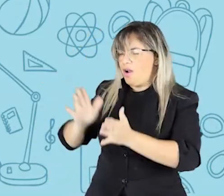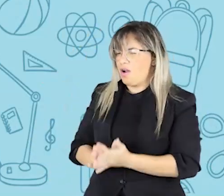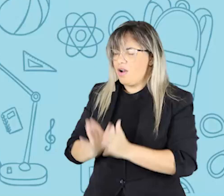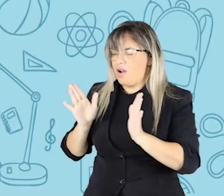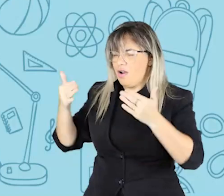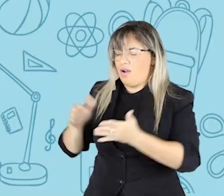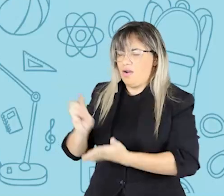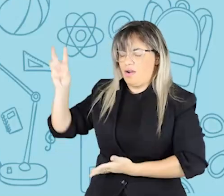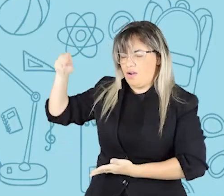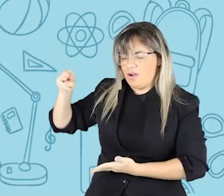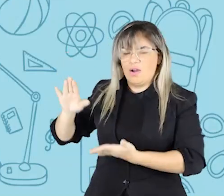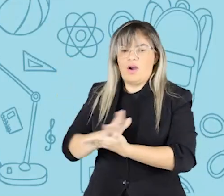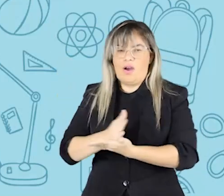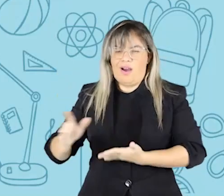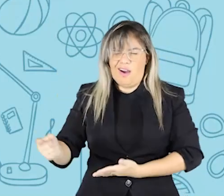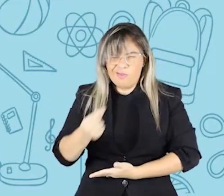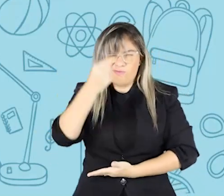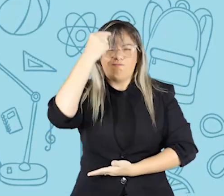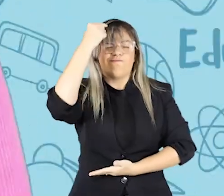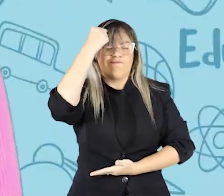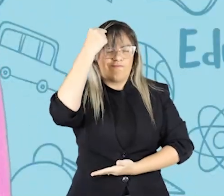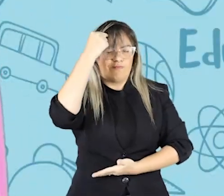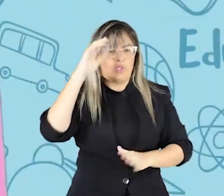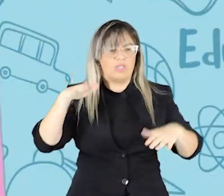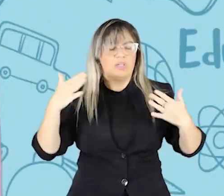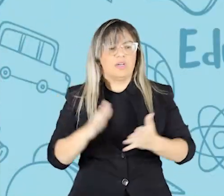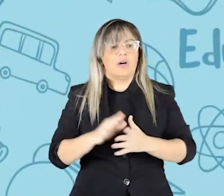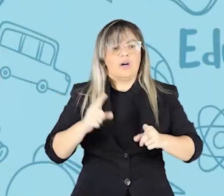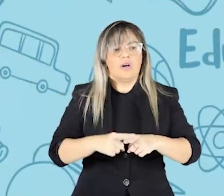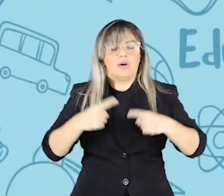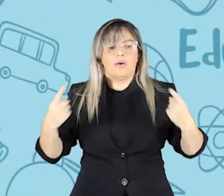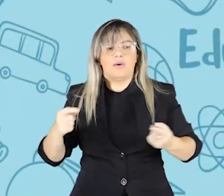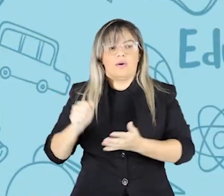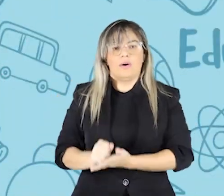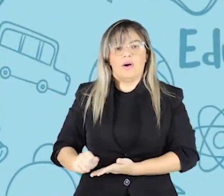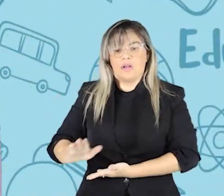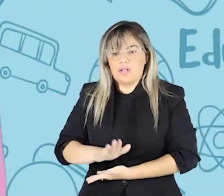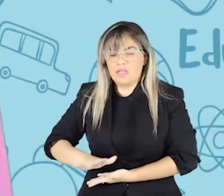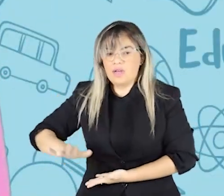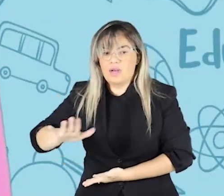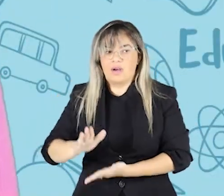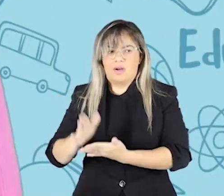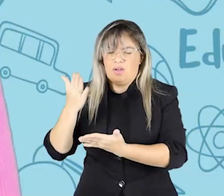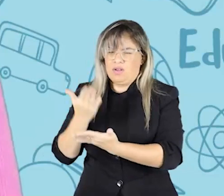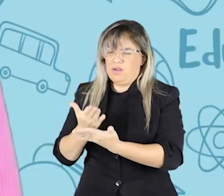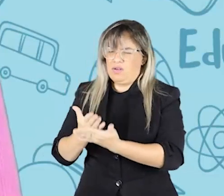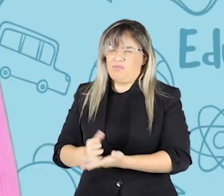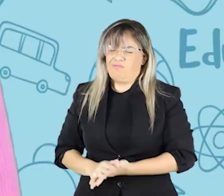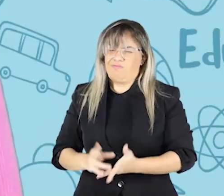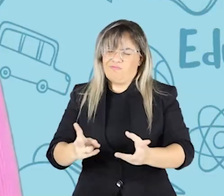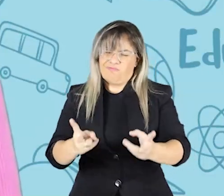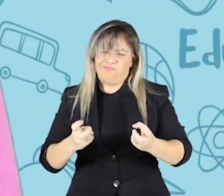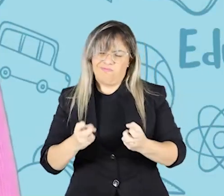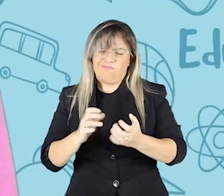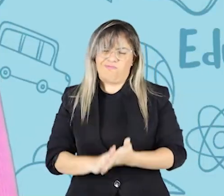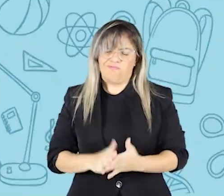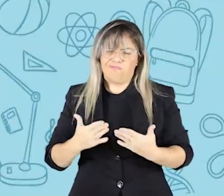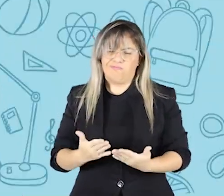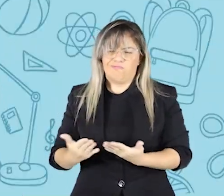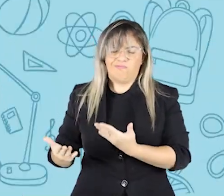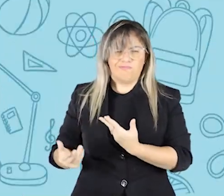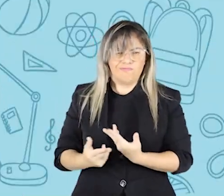provavelmente algumas dessas pessoas virá à mente. Mas além da área de estudo, já notou alguma outra semelhança entre